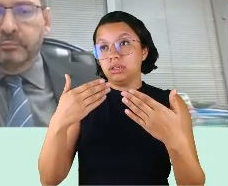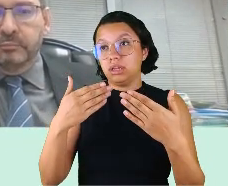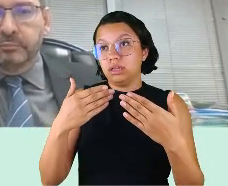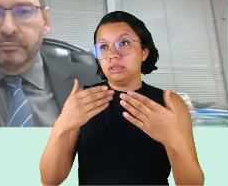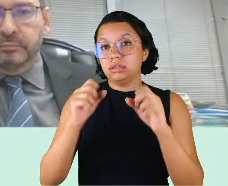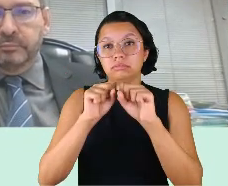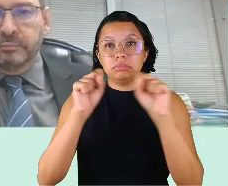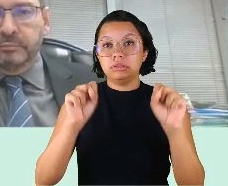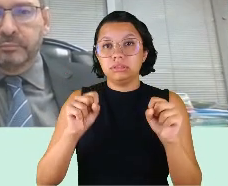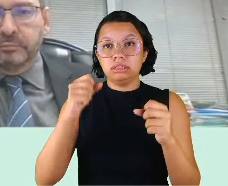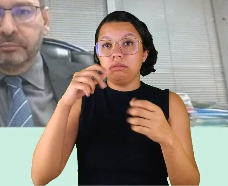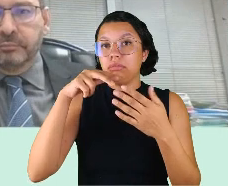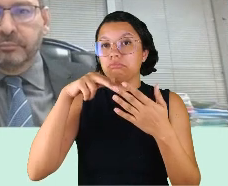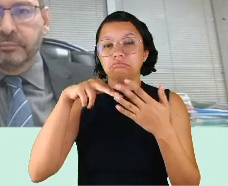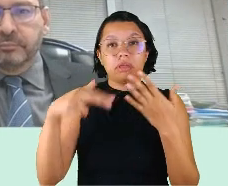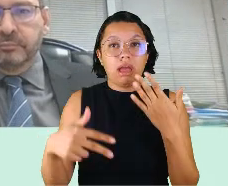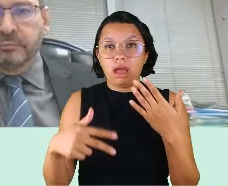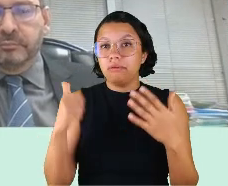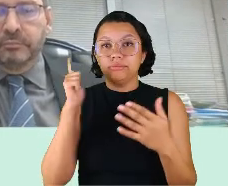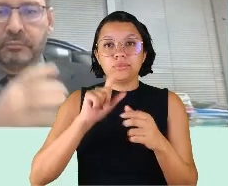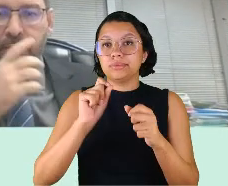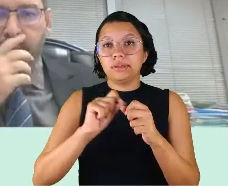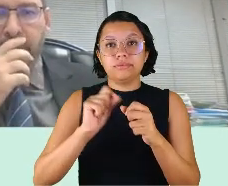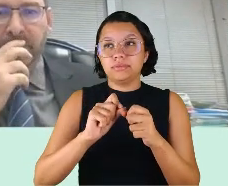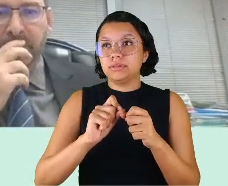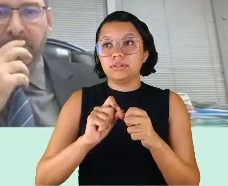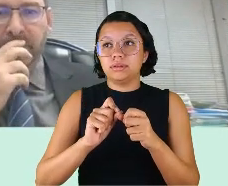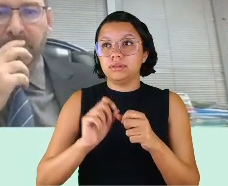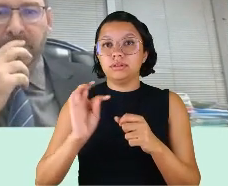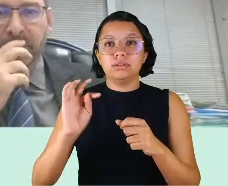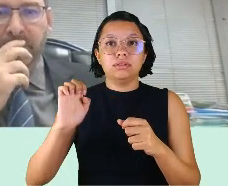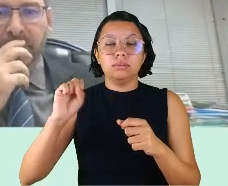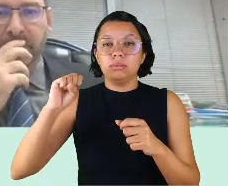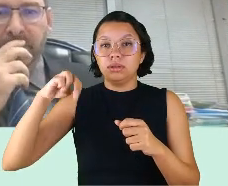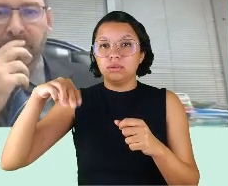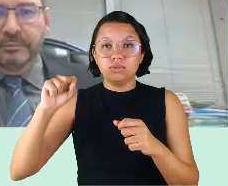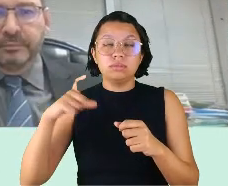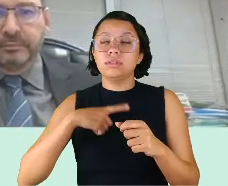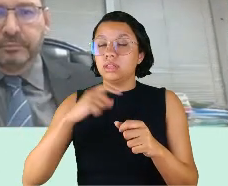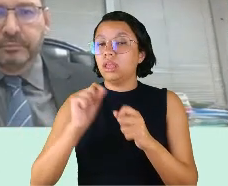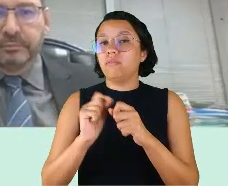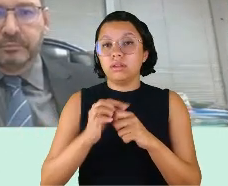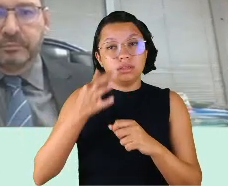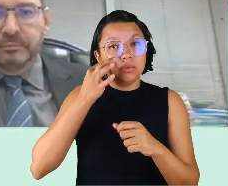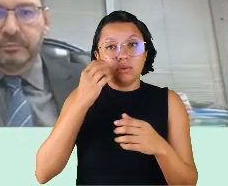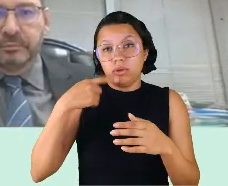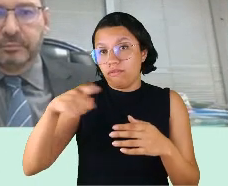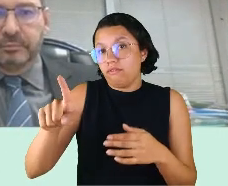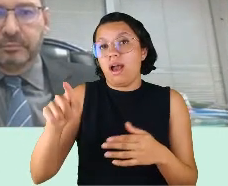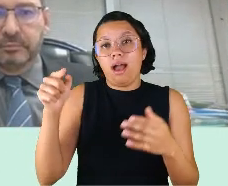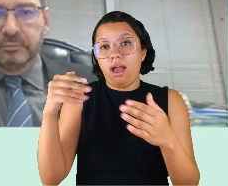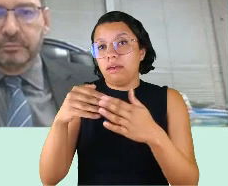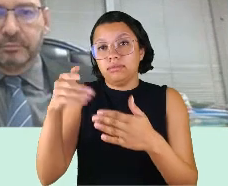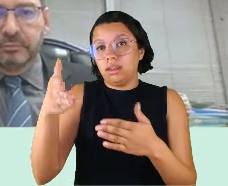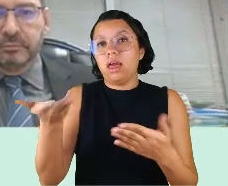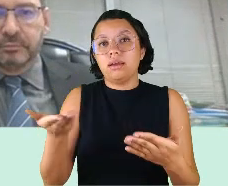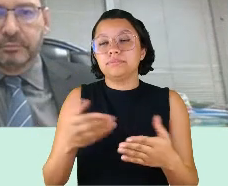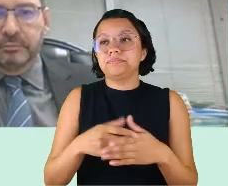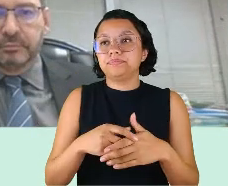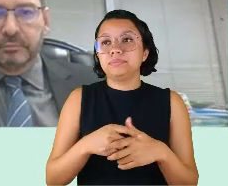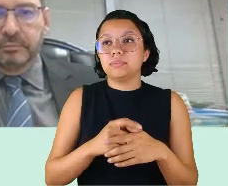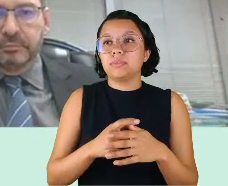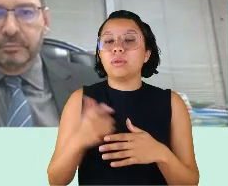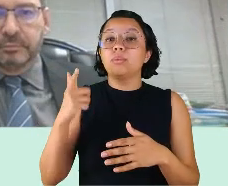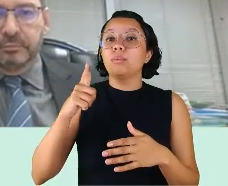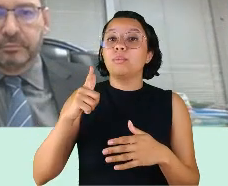o sistema caiu, você não consegue fazer pelo Teams, tem que fazer pessoalmente, vai até lá. Então, vai ser essa regra.